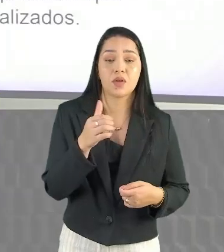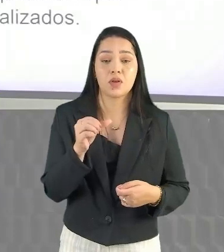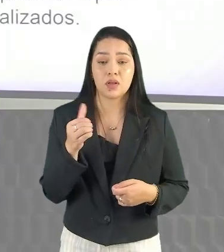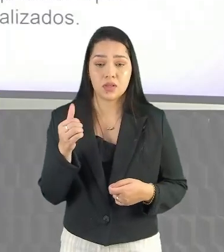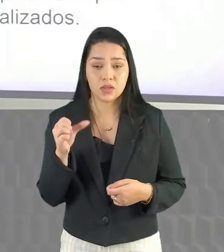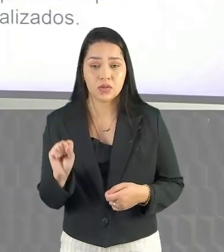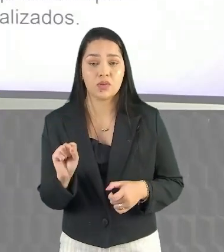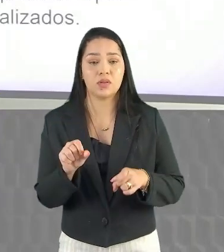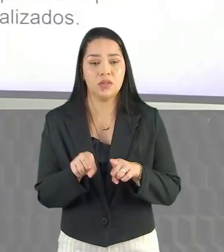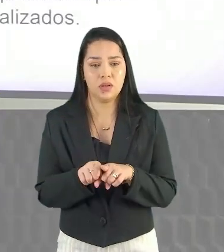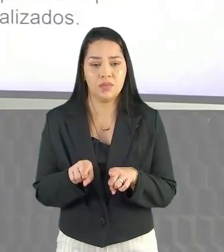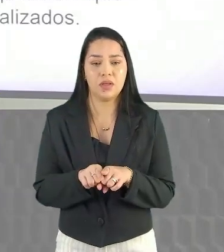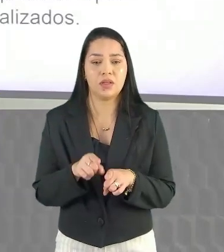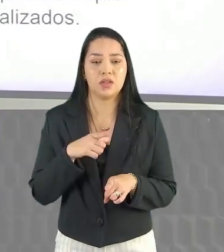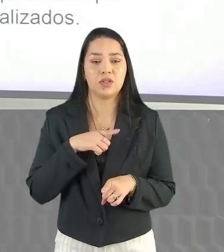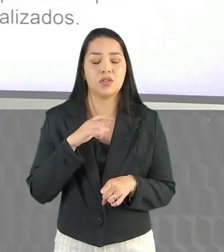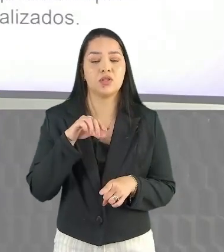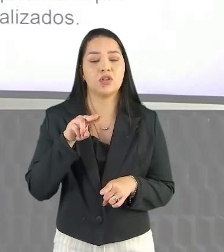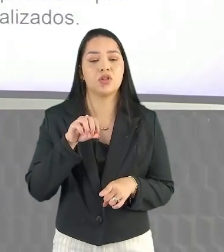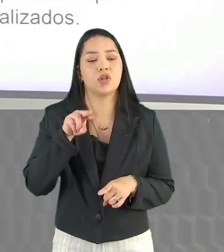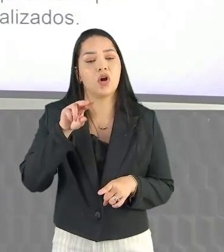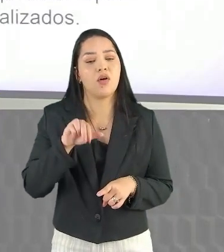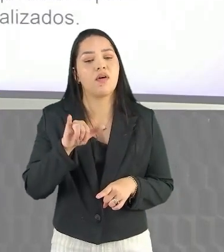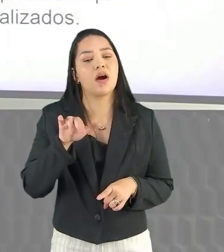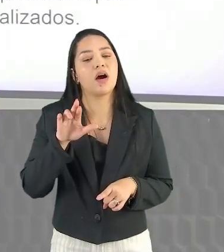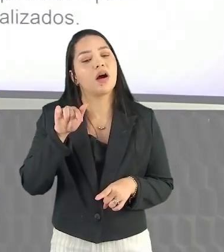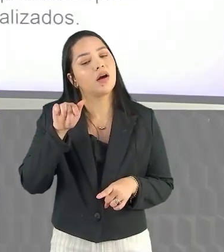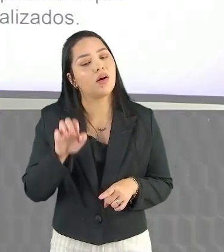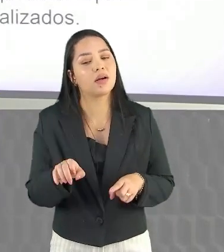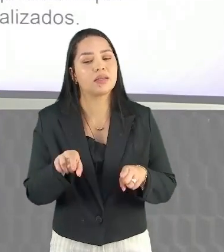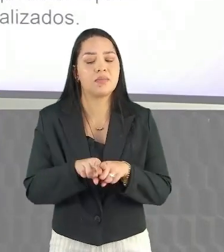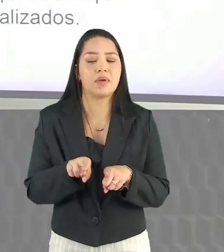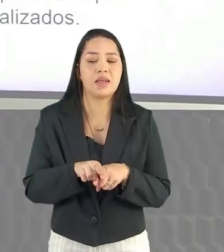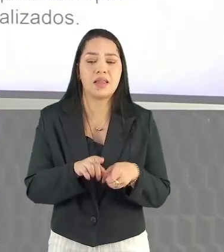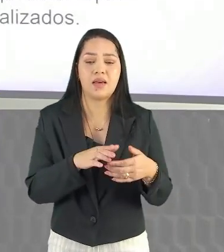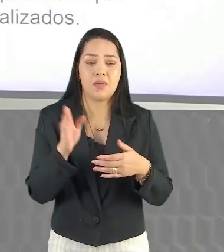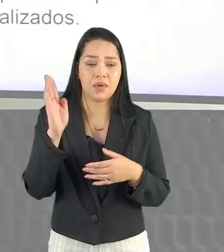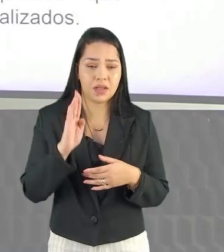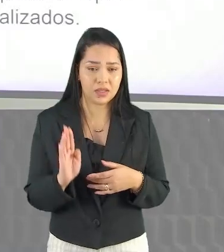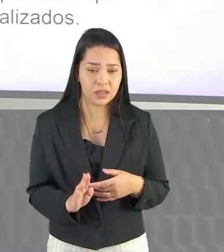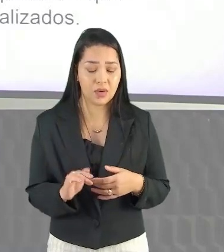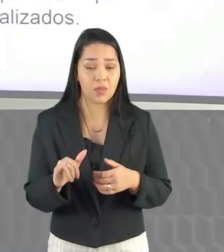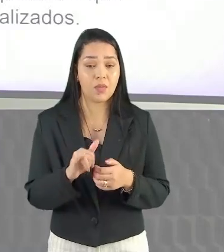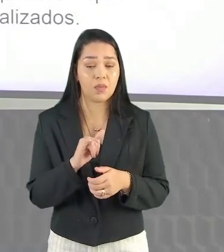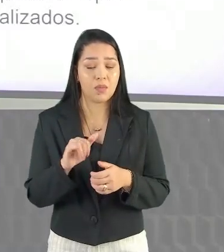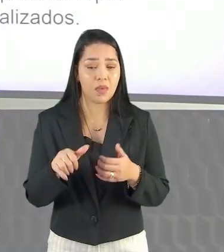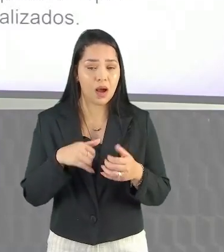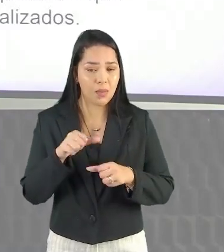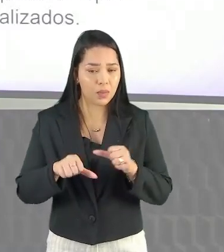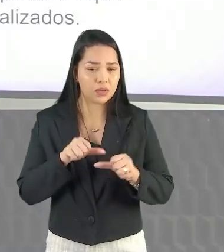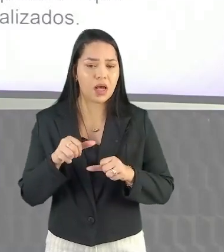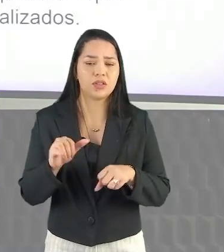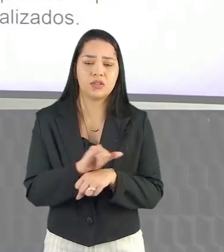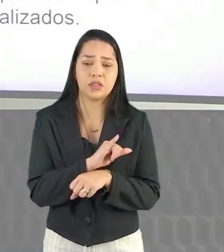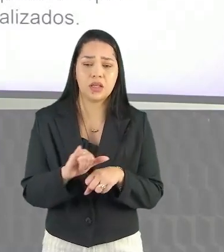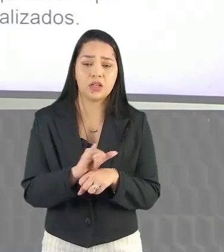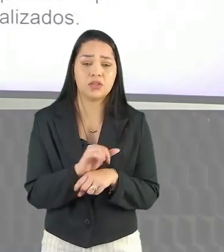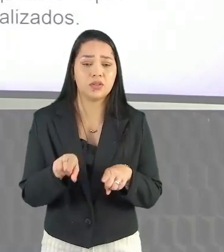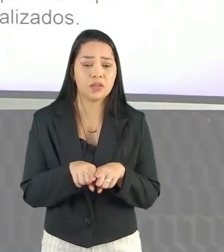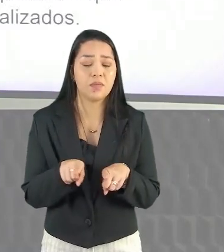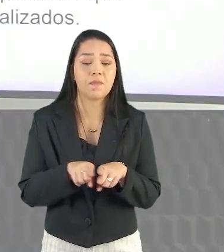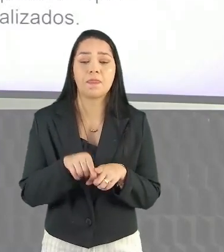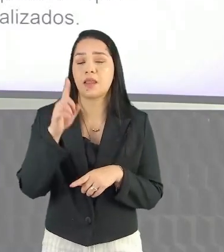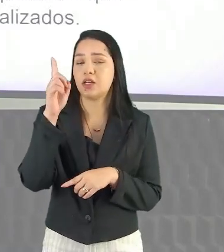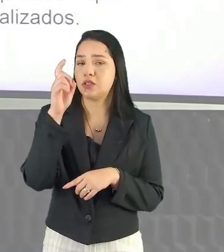a quebra da Bolsa de Nova York, em 1929, por exemplo, levaram o Brasil a modificar suas estratégias produtivas e a contornar